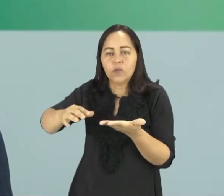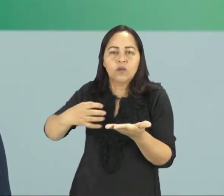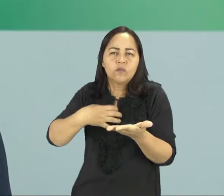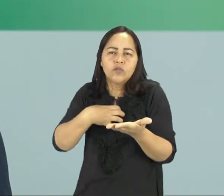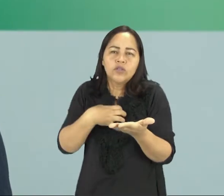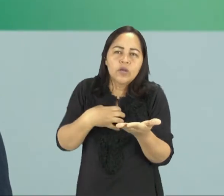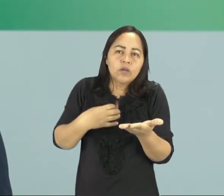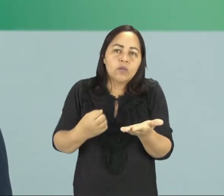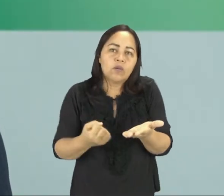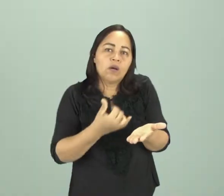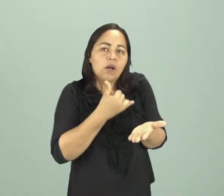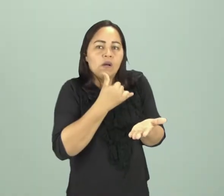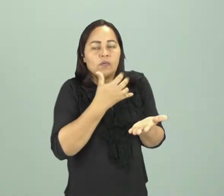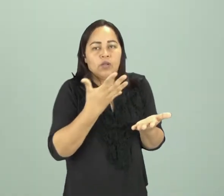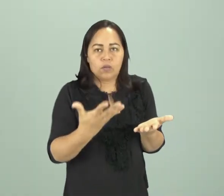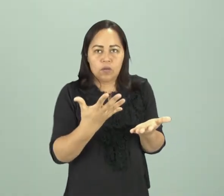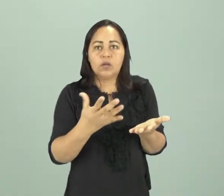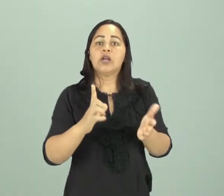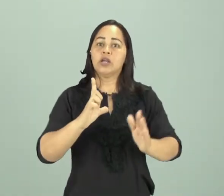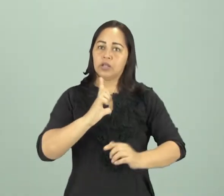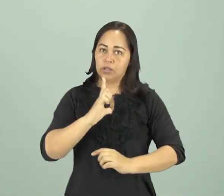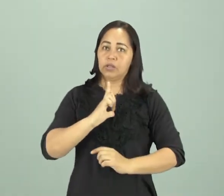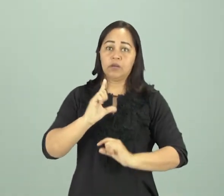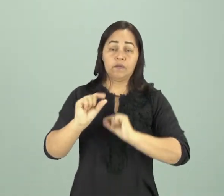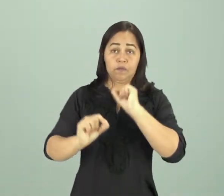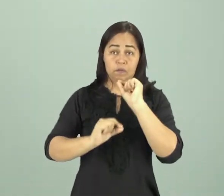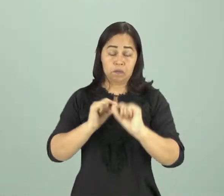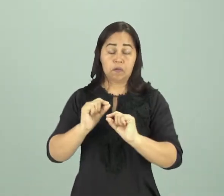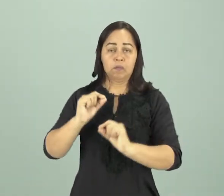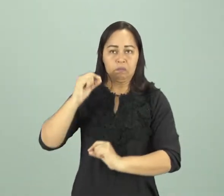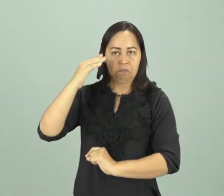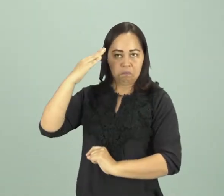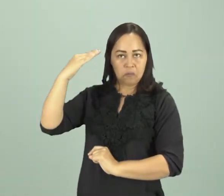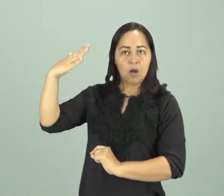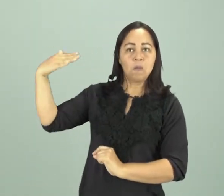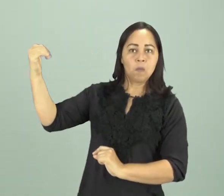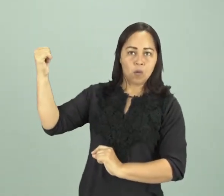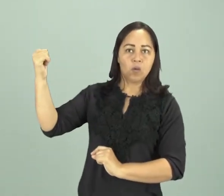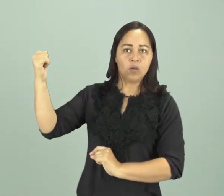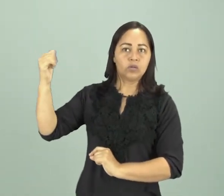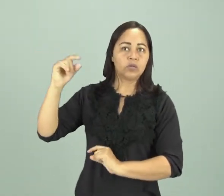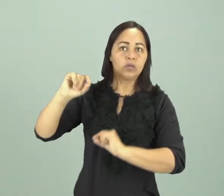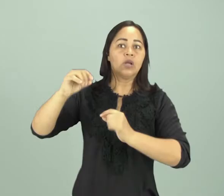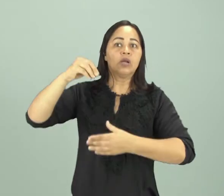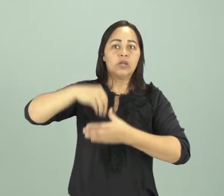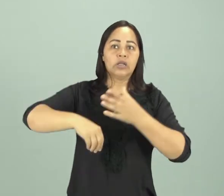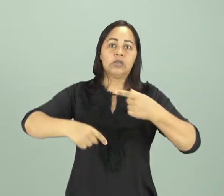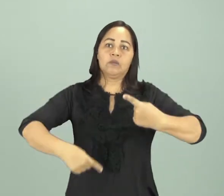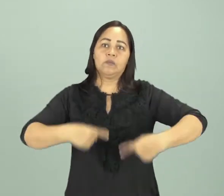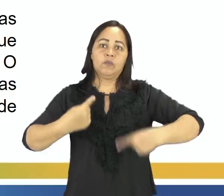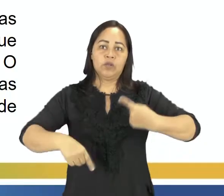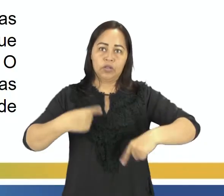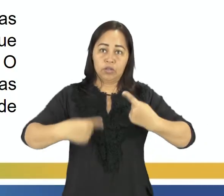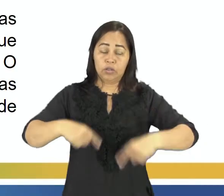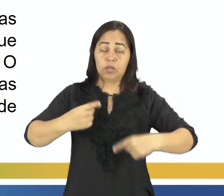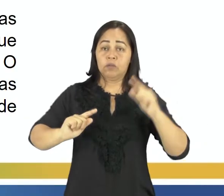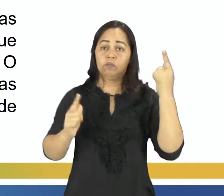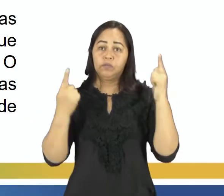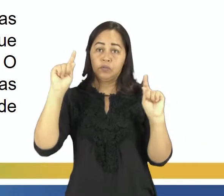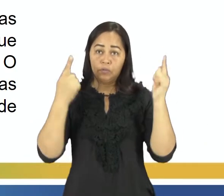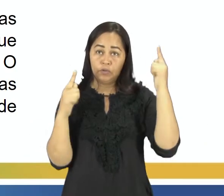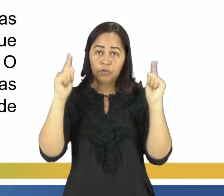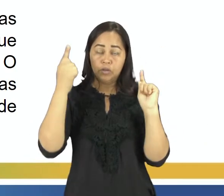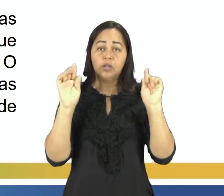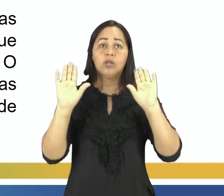Bom, Neruda obteve também uma carreira diplomática muito importante dentro da política chilena. Em 1927,